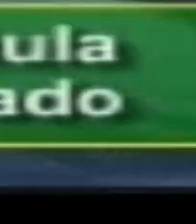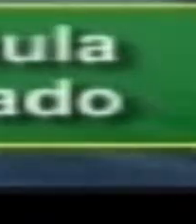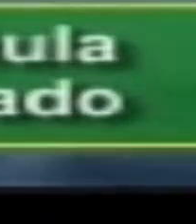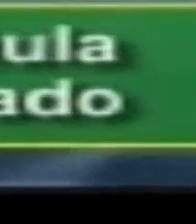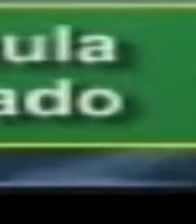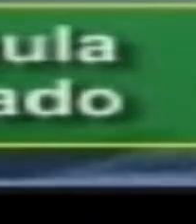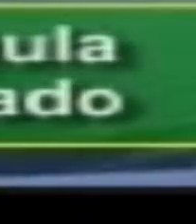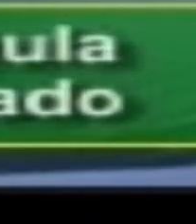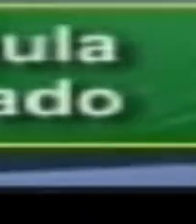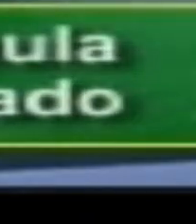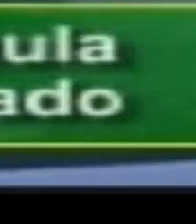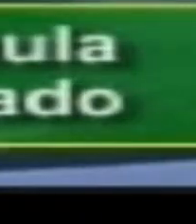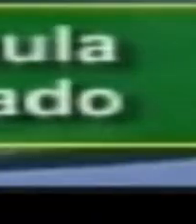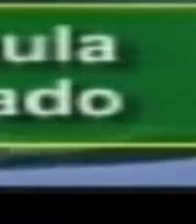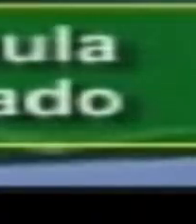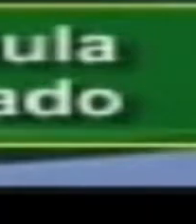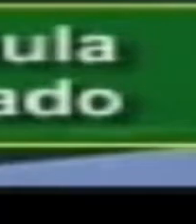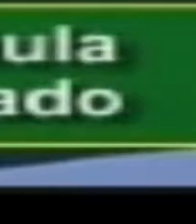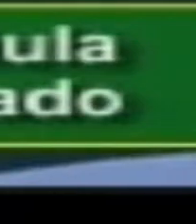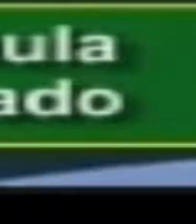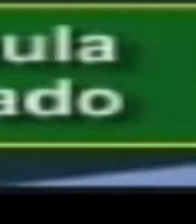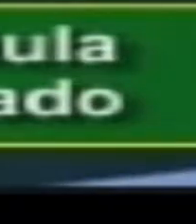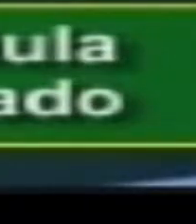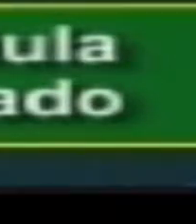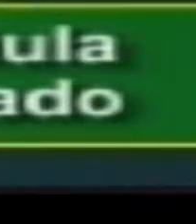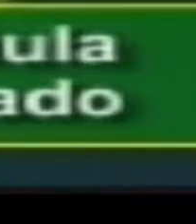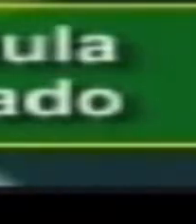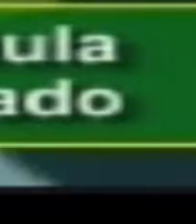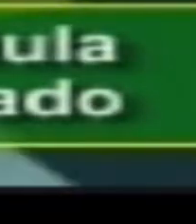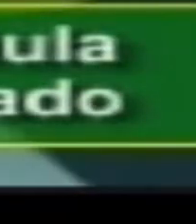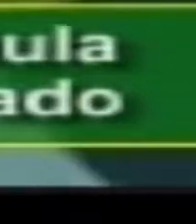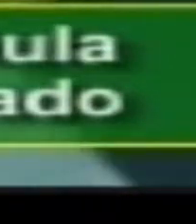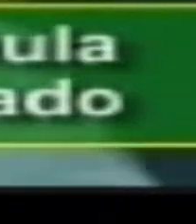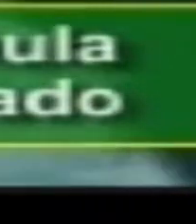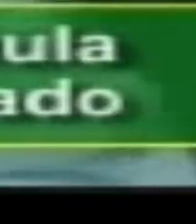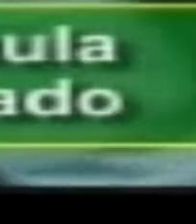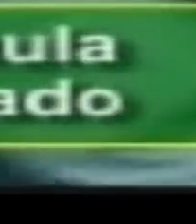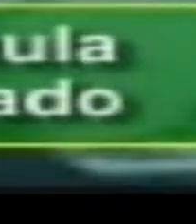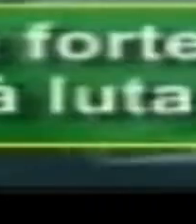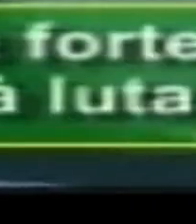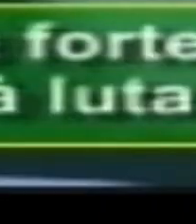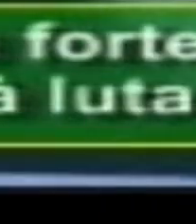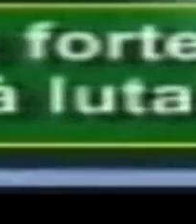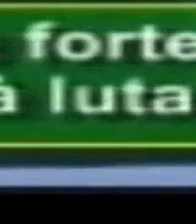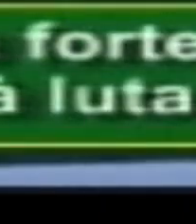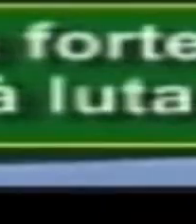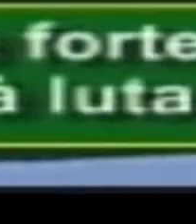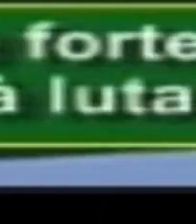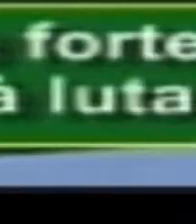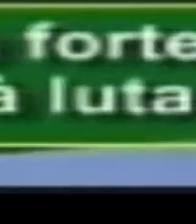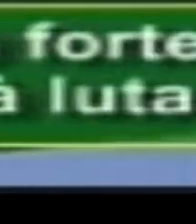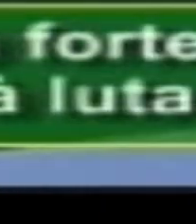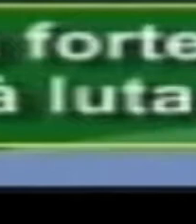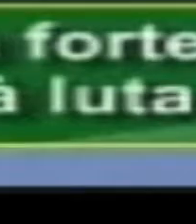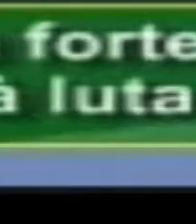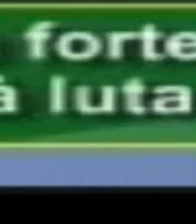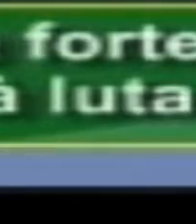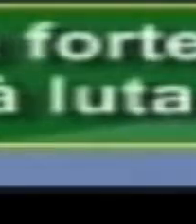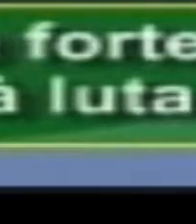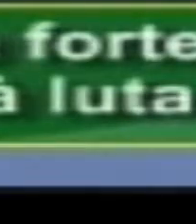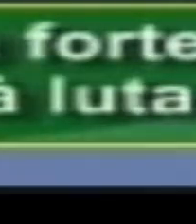nossos laços têm mais vida, nossa vida no teu seio mais amor. Não